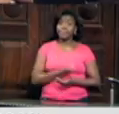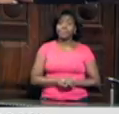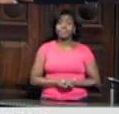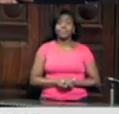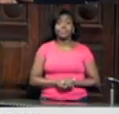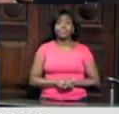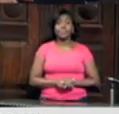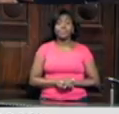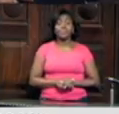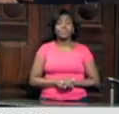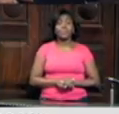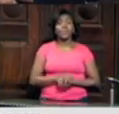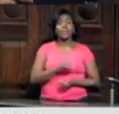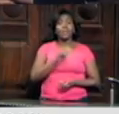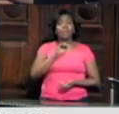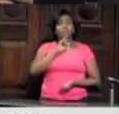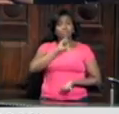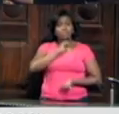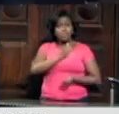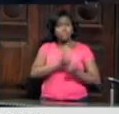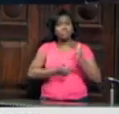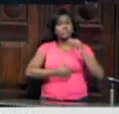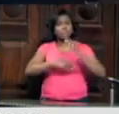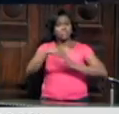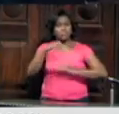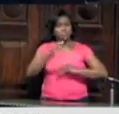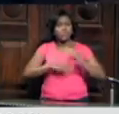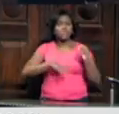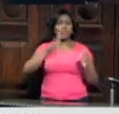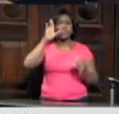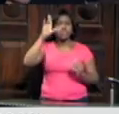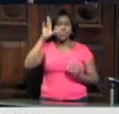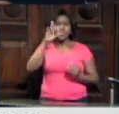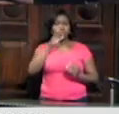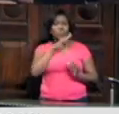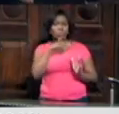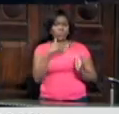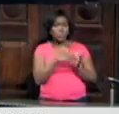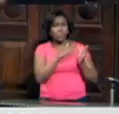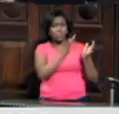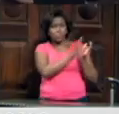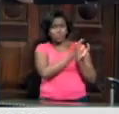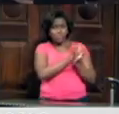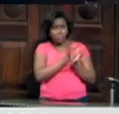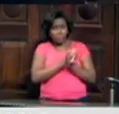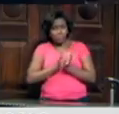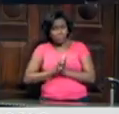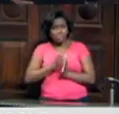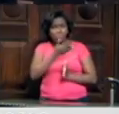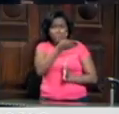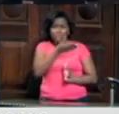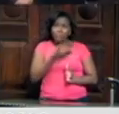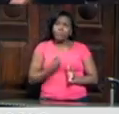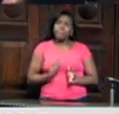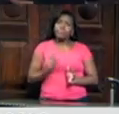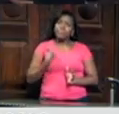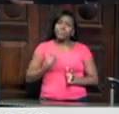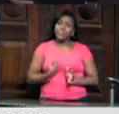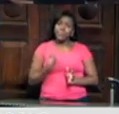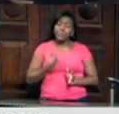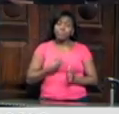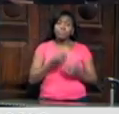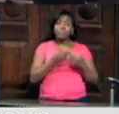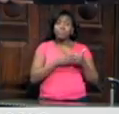e representante também de todas as demais academias que se fizeram presentes a partir